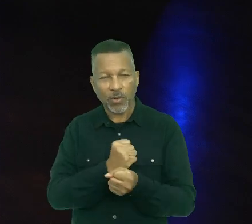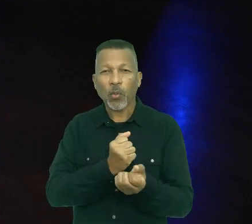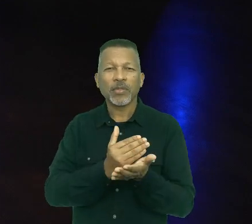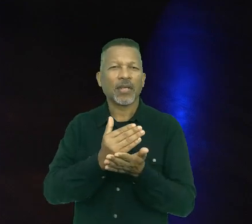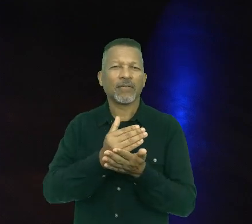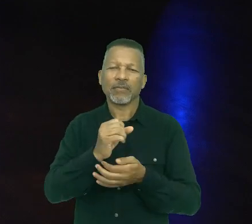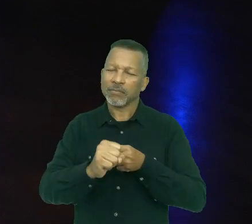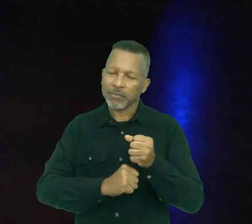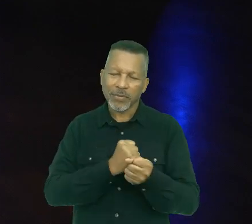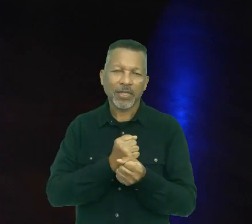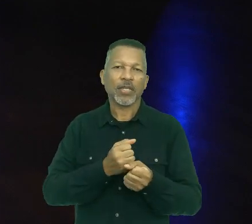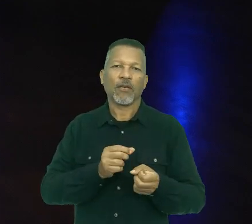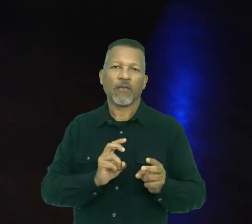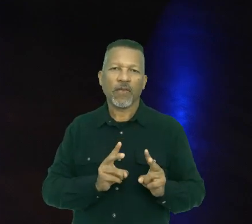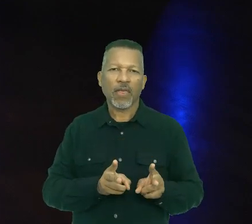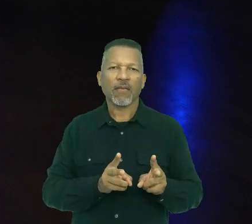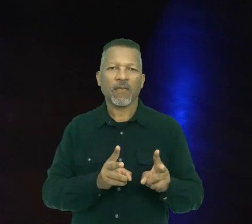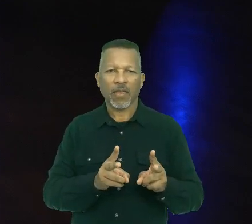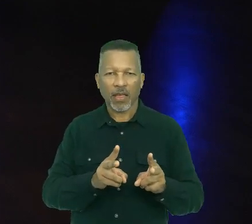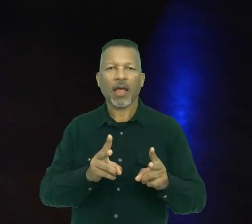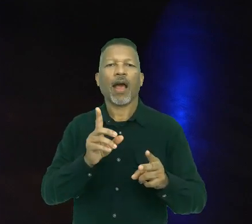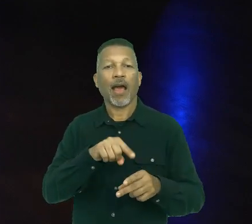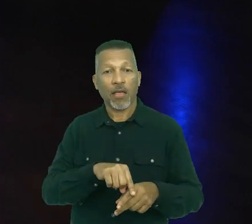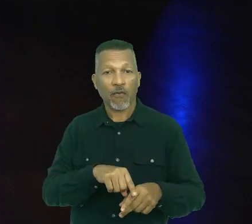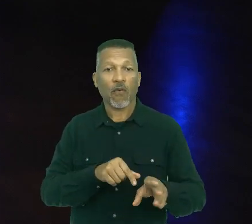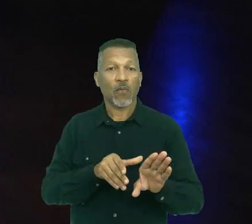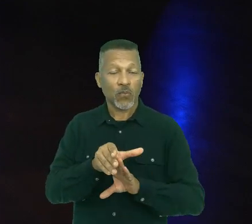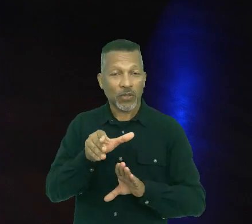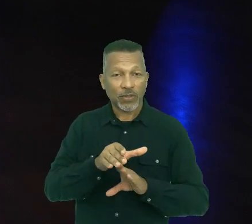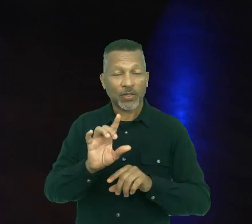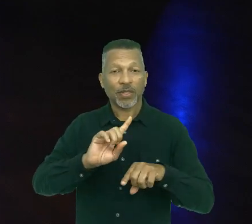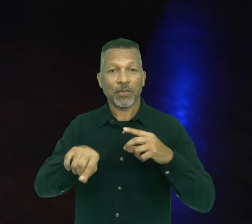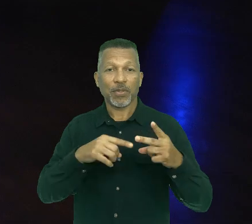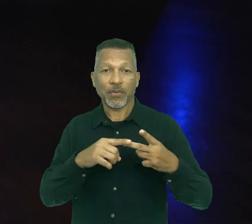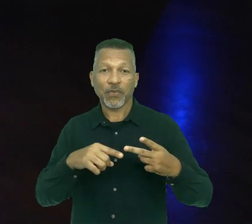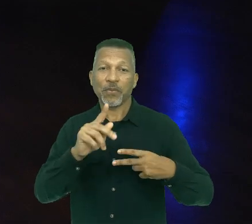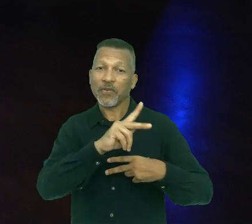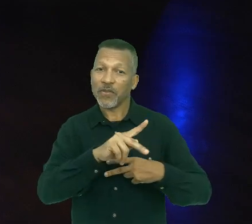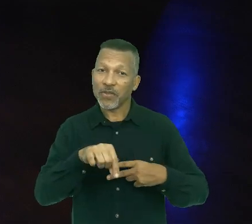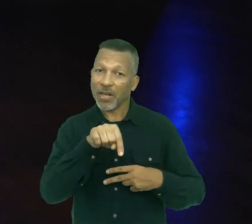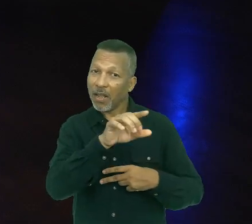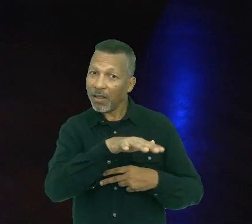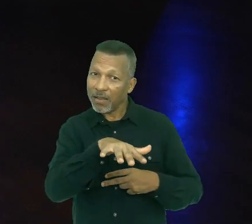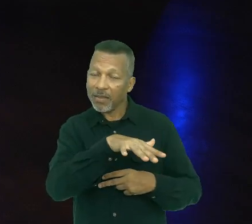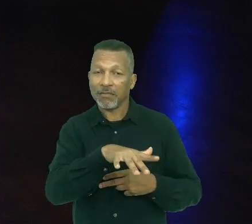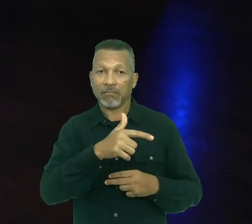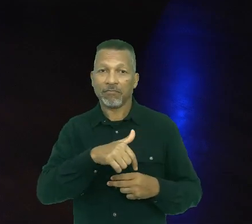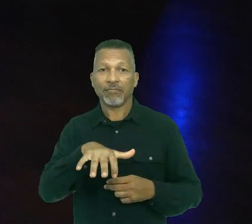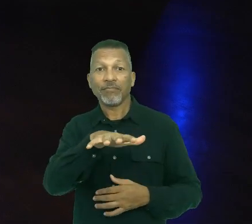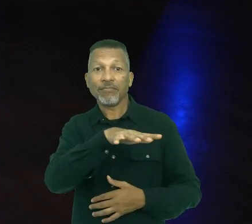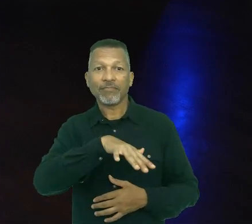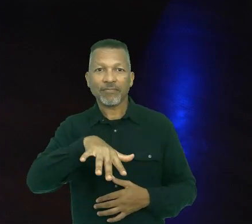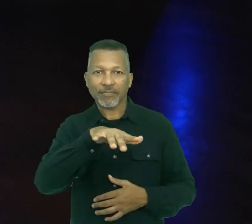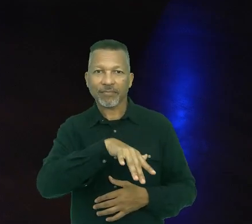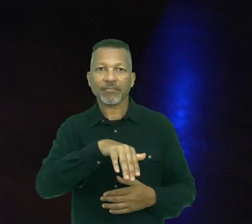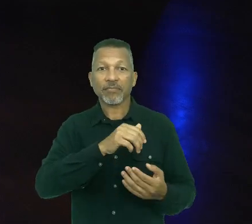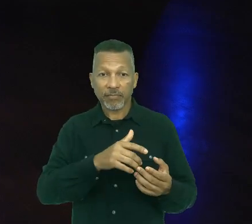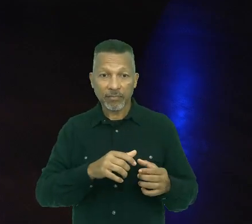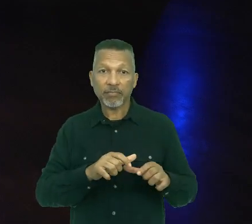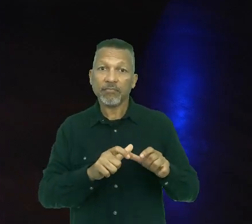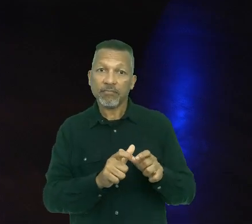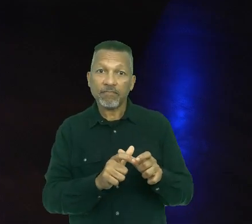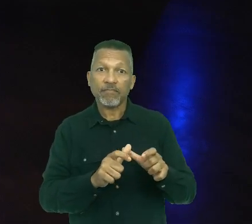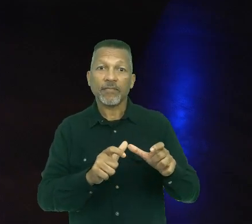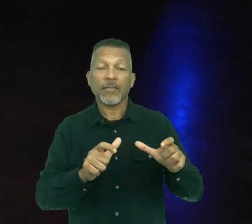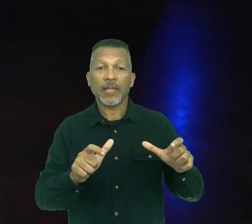eu fui ficando lá, eu me tornei monitora, depois fui professora, e este espaço, depois ele começou